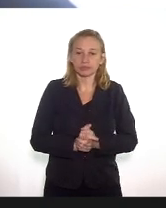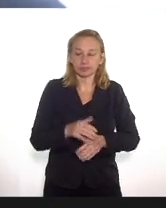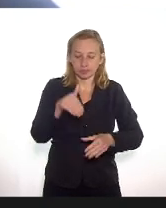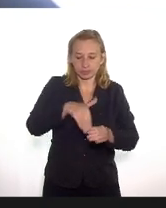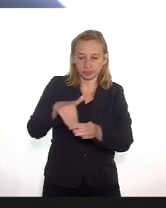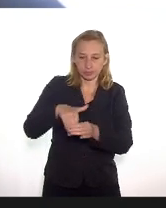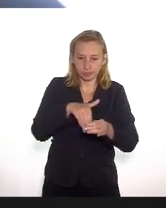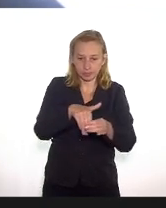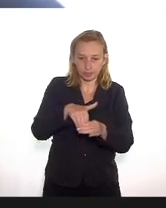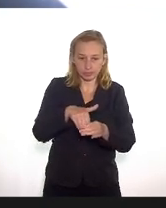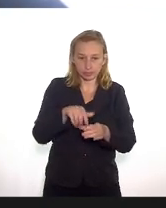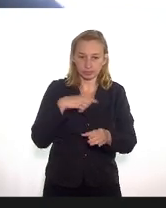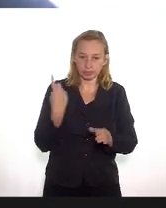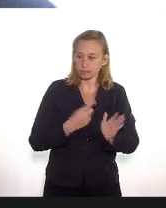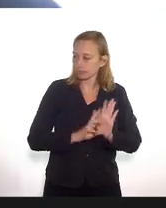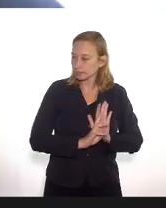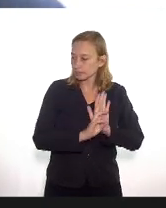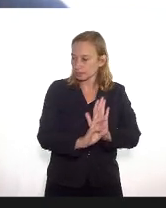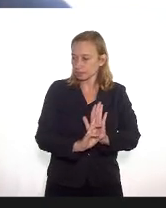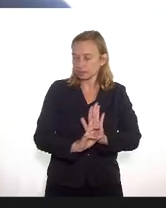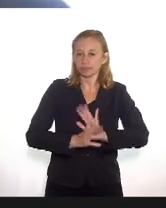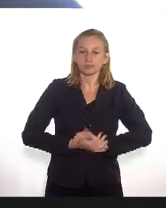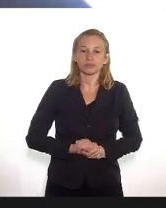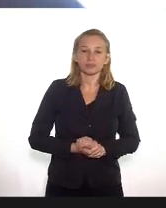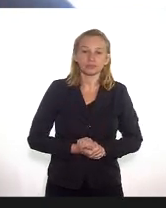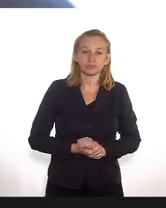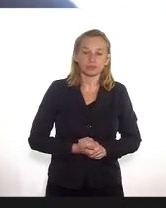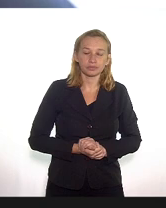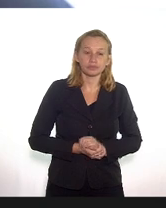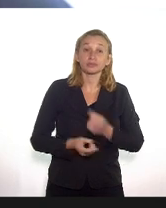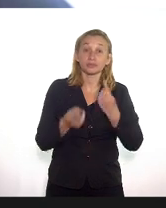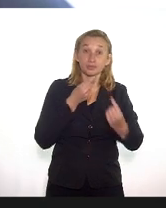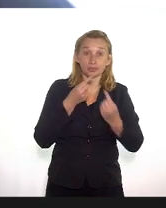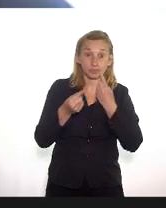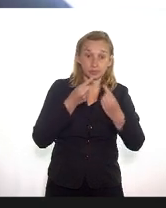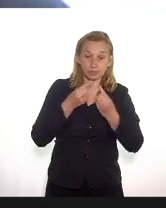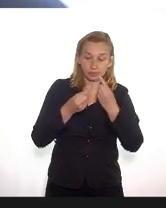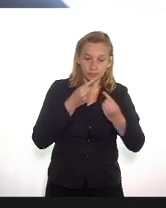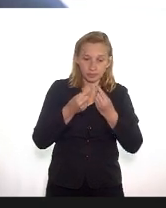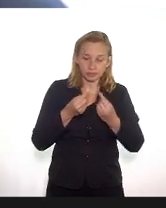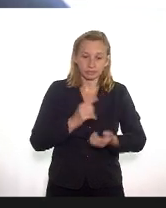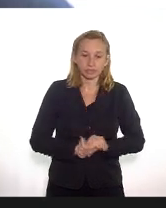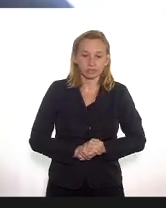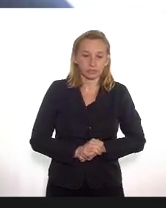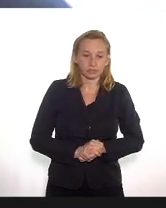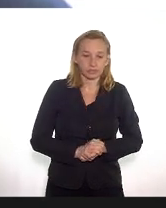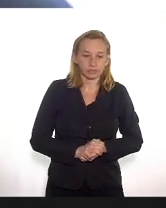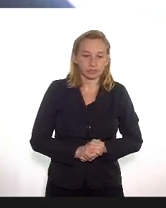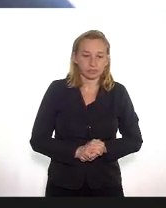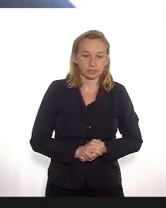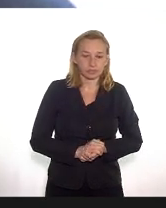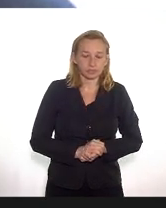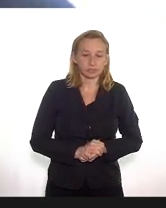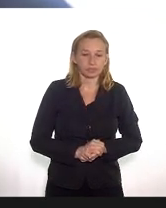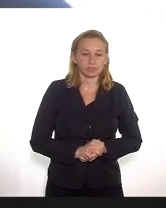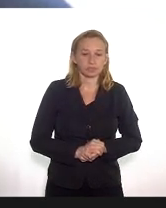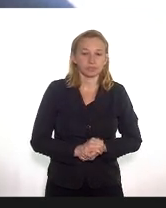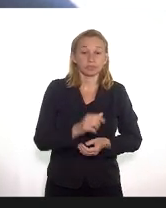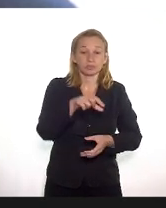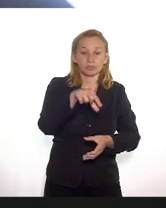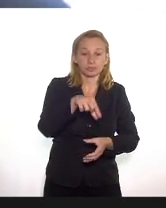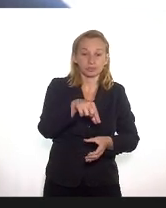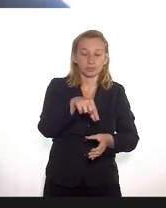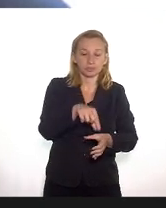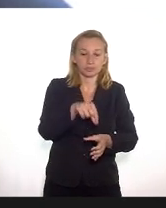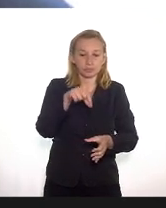eleição dos nossos representantes, né, com as discussões de forma a tomar